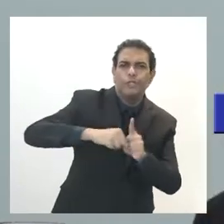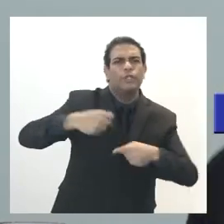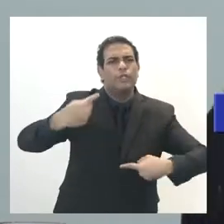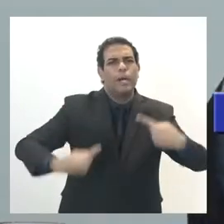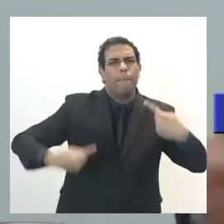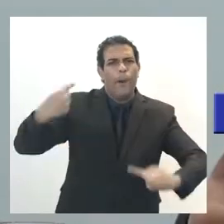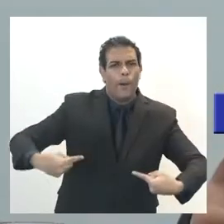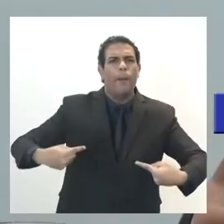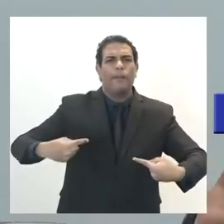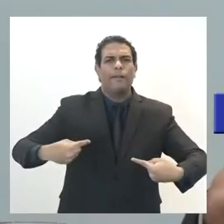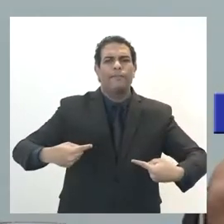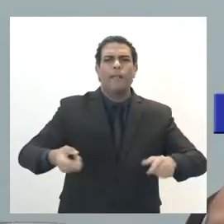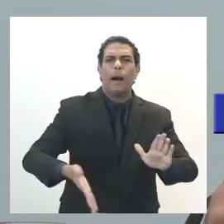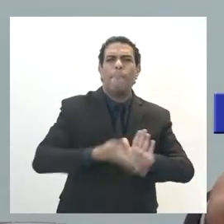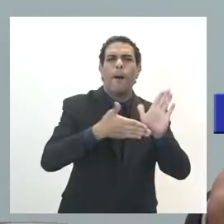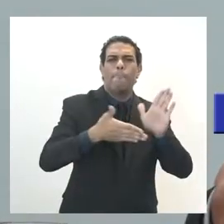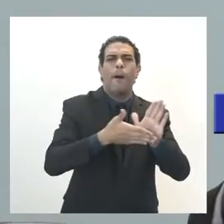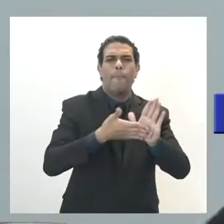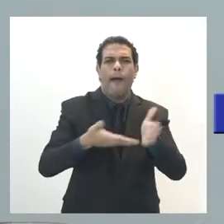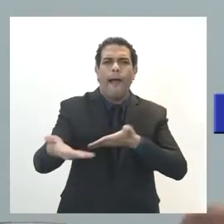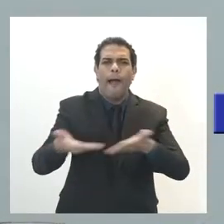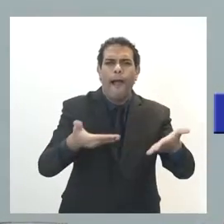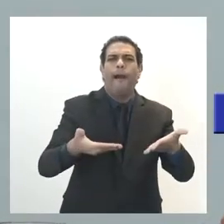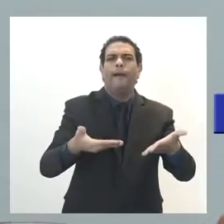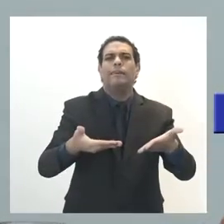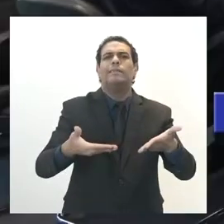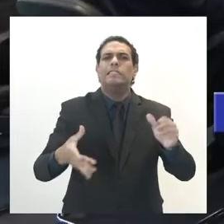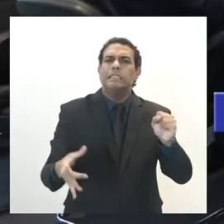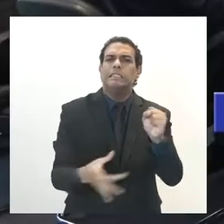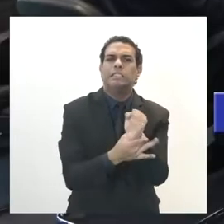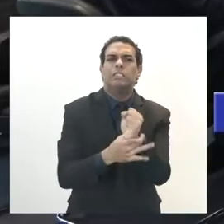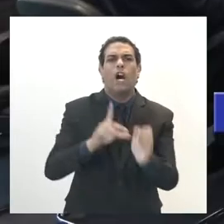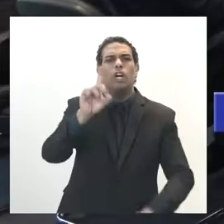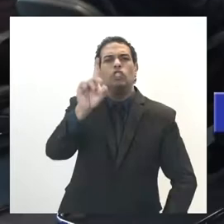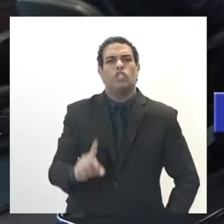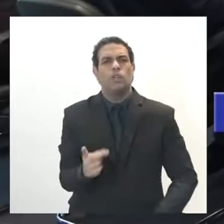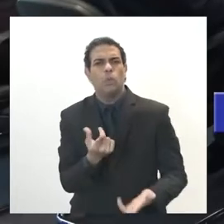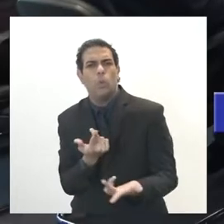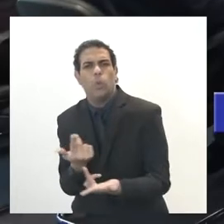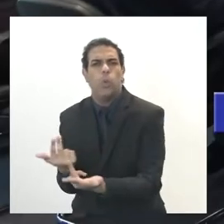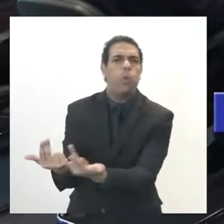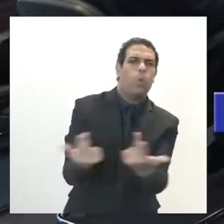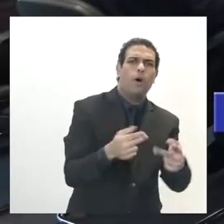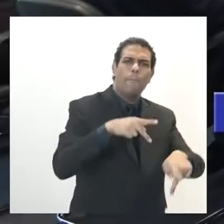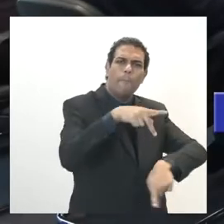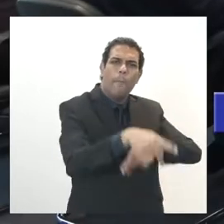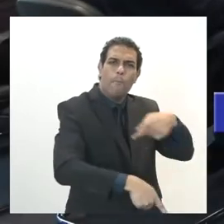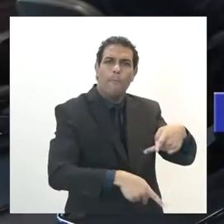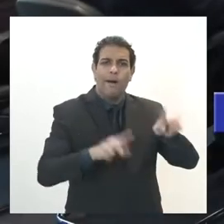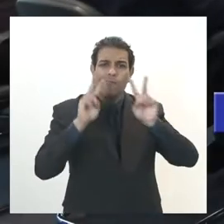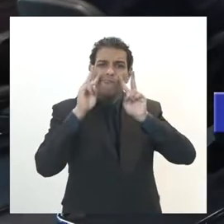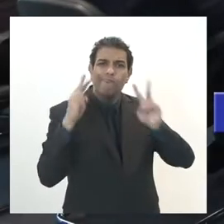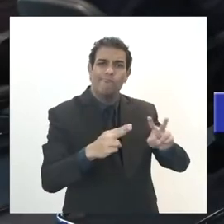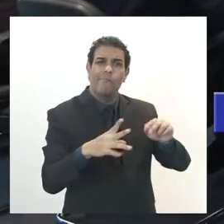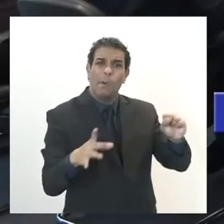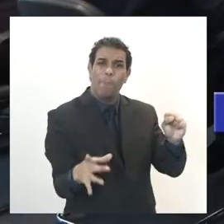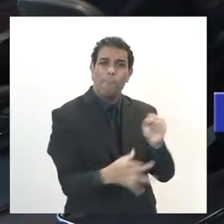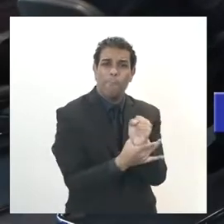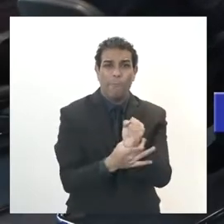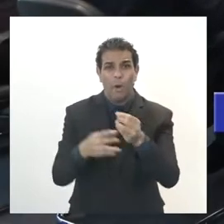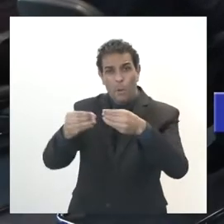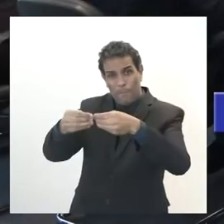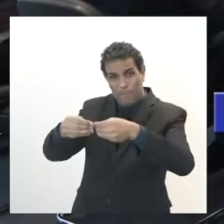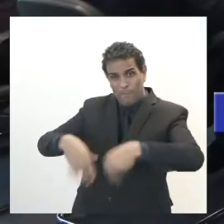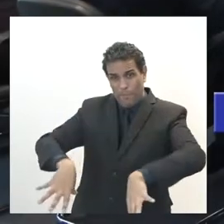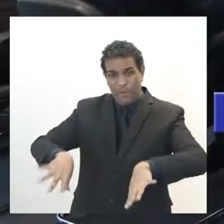políticas que prestam que que sustentam serviços de garantir o direito o gerente da população que é disso que se trata o grande prejuízo